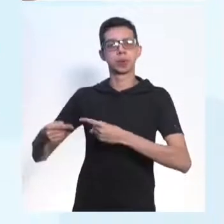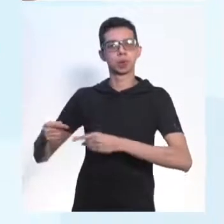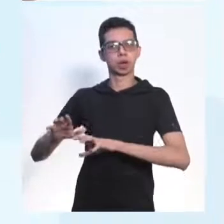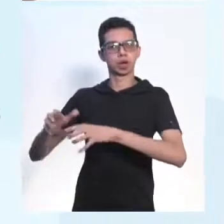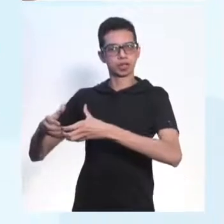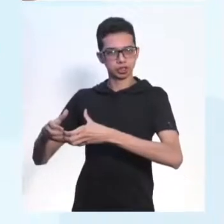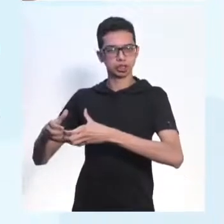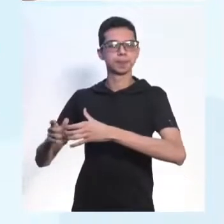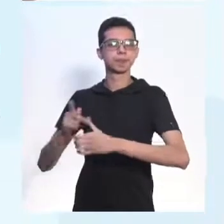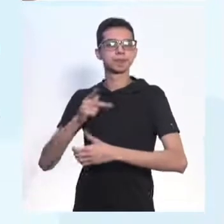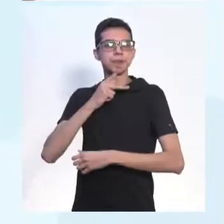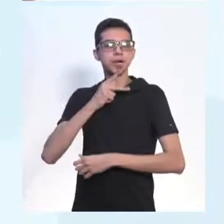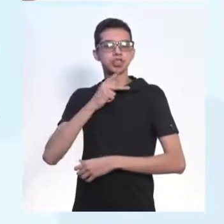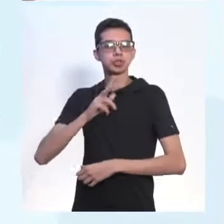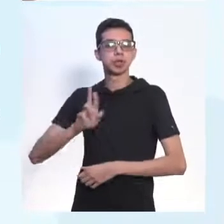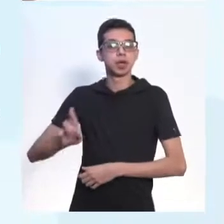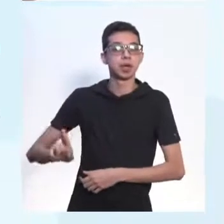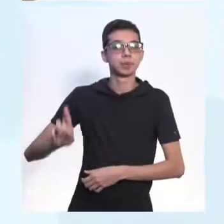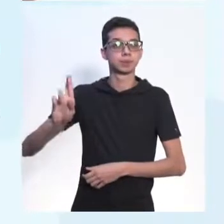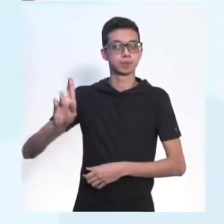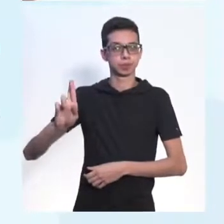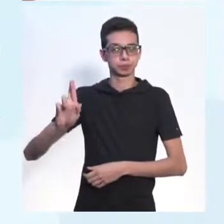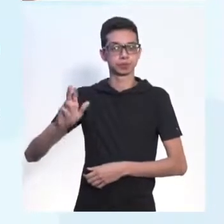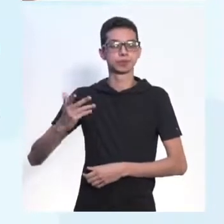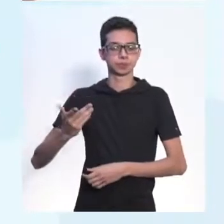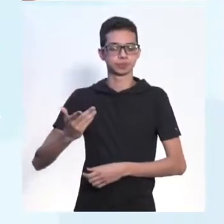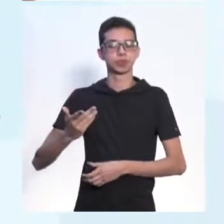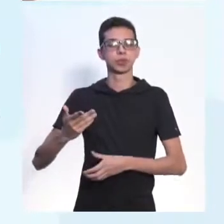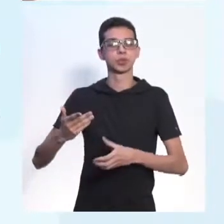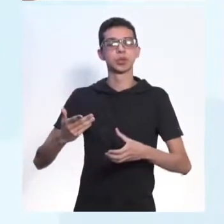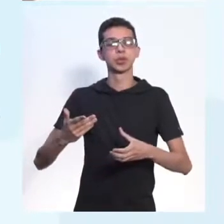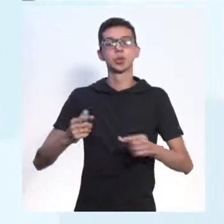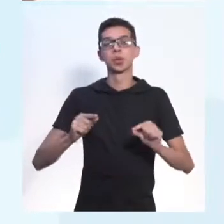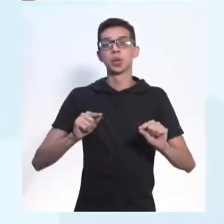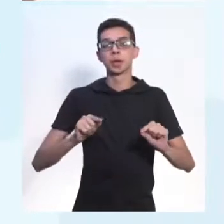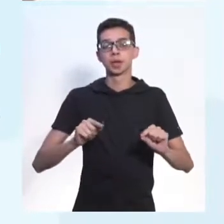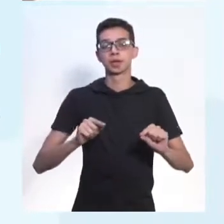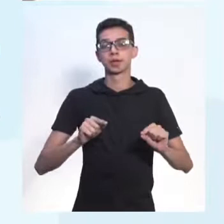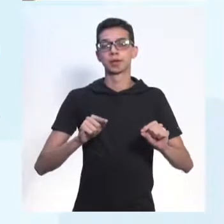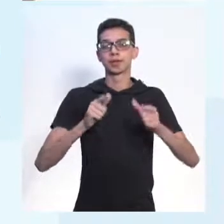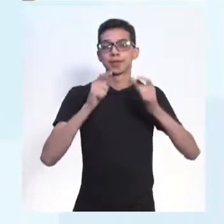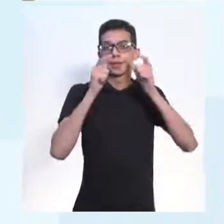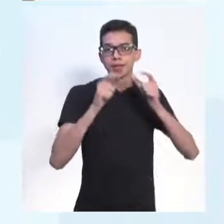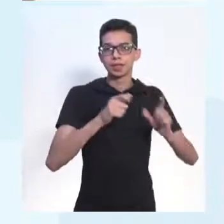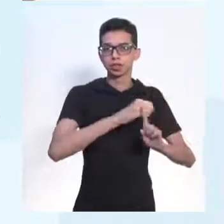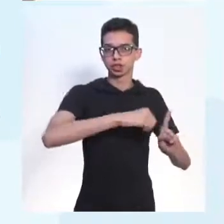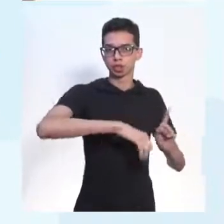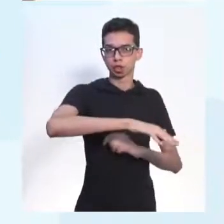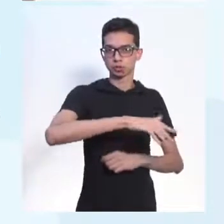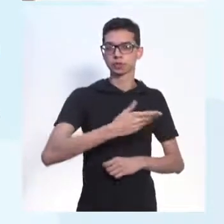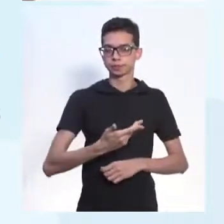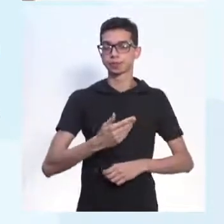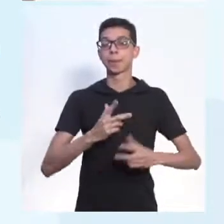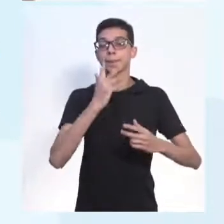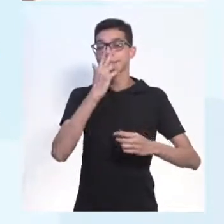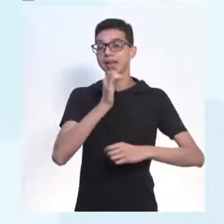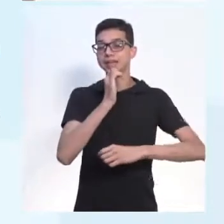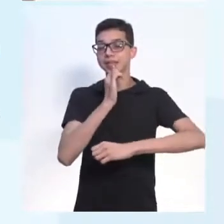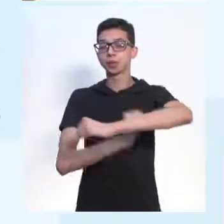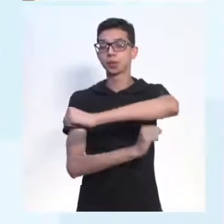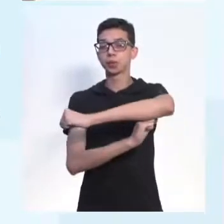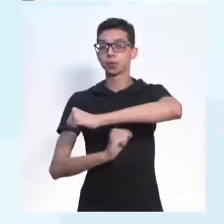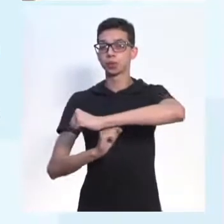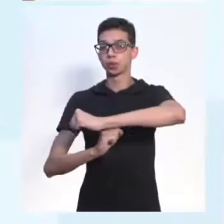partido e Vai representar os interesses de um determinado grupo dentro da sociedade que tomar a partido sobre conjunto de